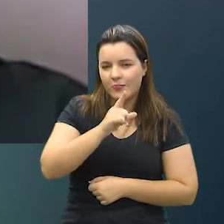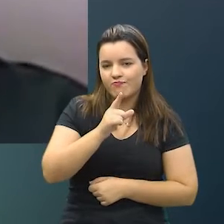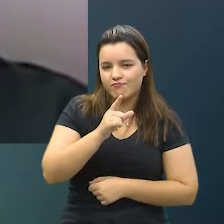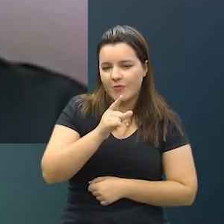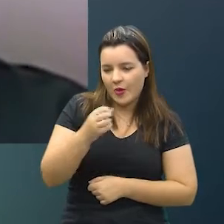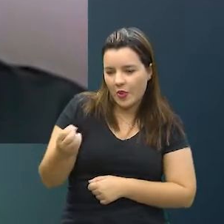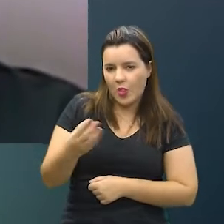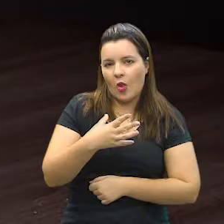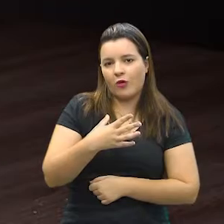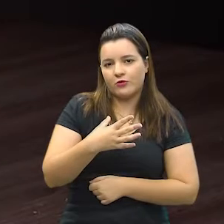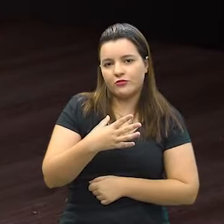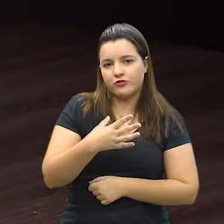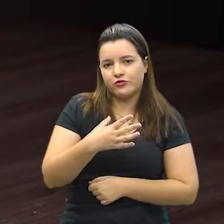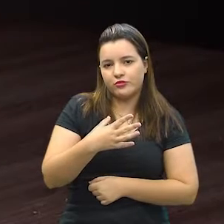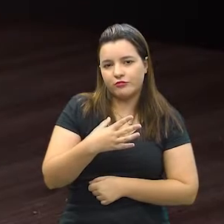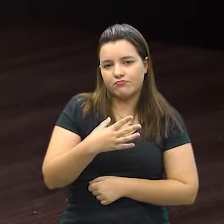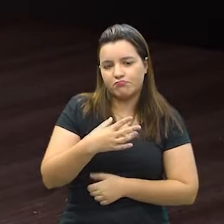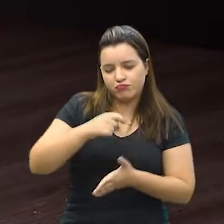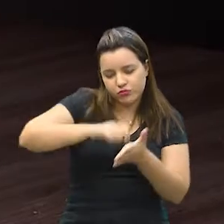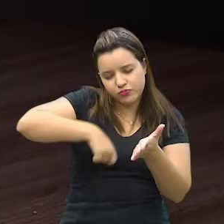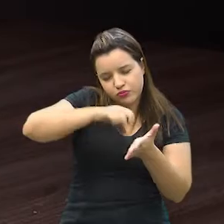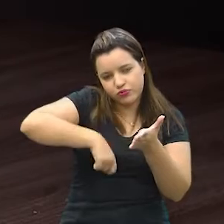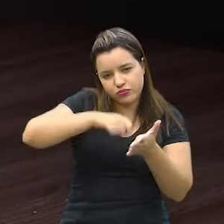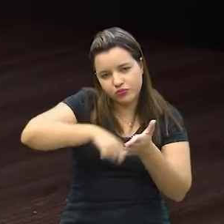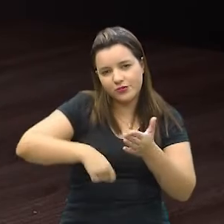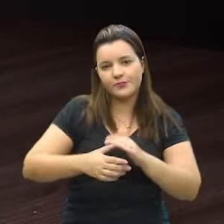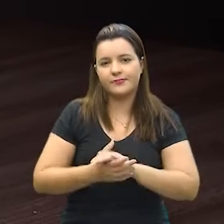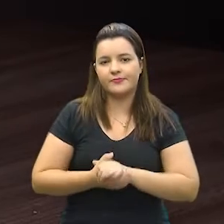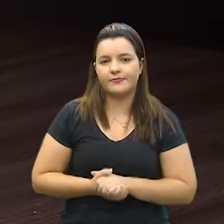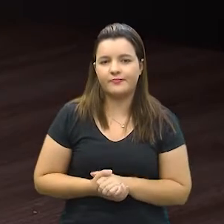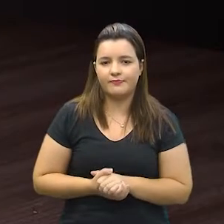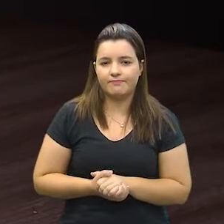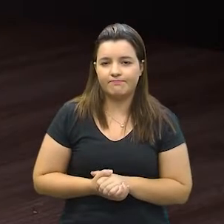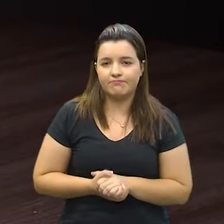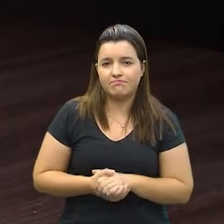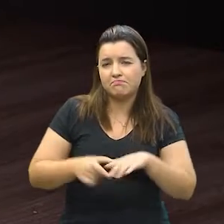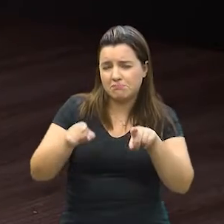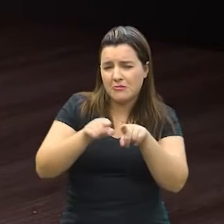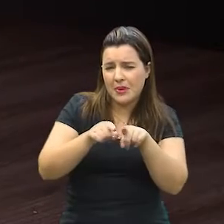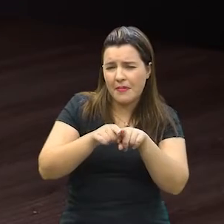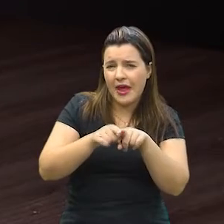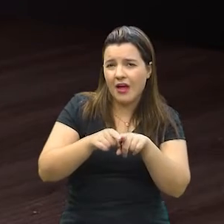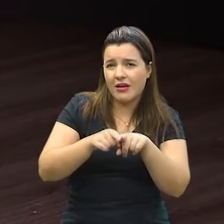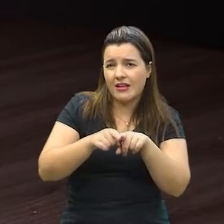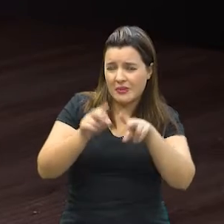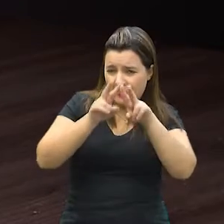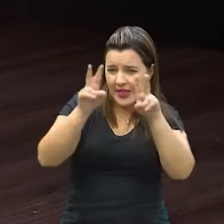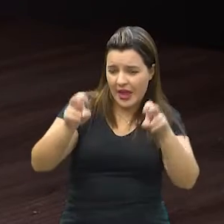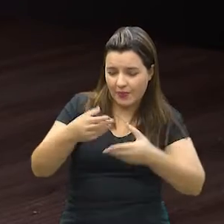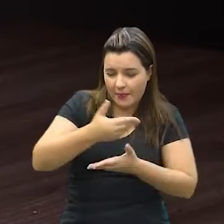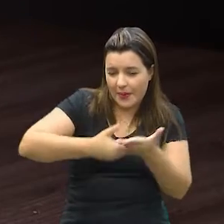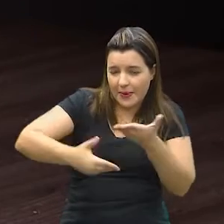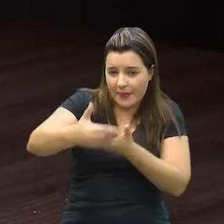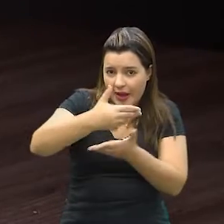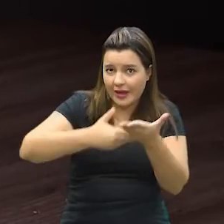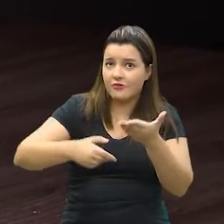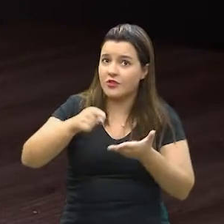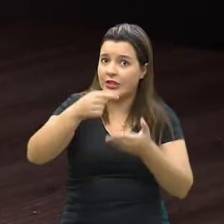novas referências. Tá certo. E ainda falando um pouquinho sobre o networking, quando a gente fala